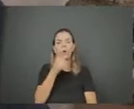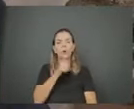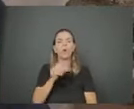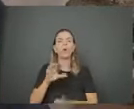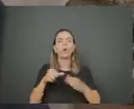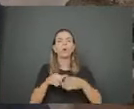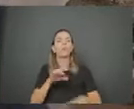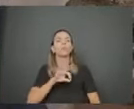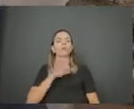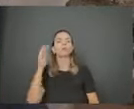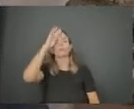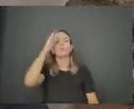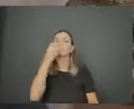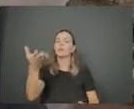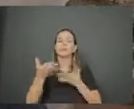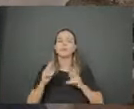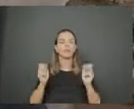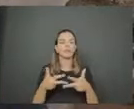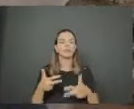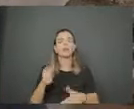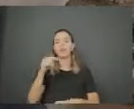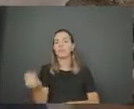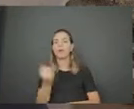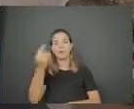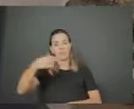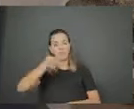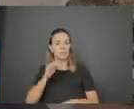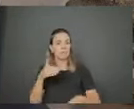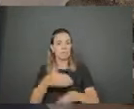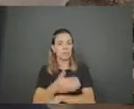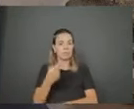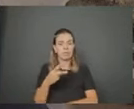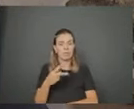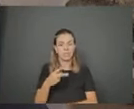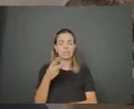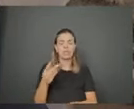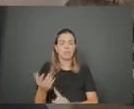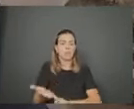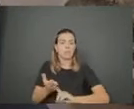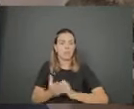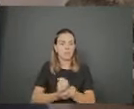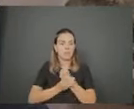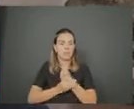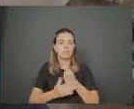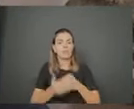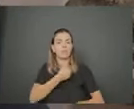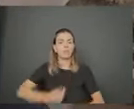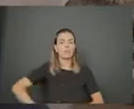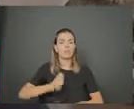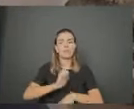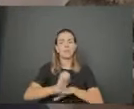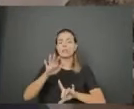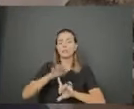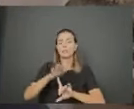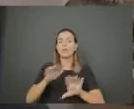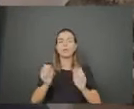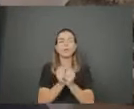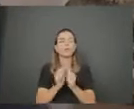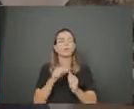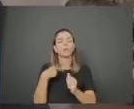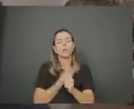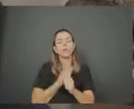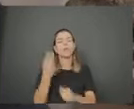casa. Importante essa participação, trazendo a segurança pública do Estado do Paraná, junto aos vereadores, e buscando dar uma